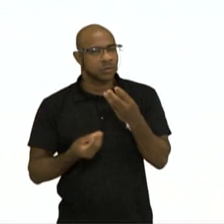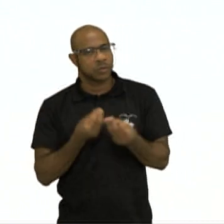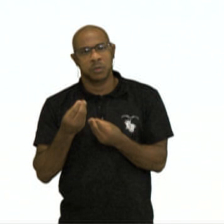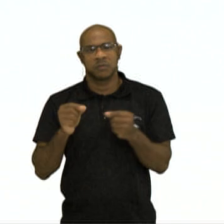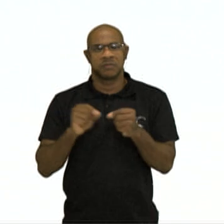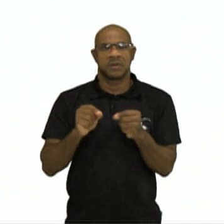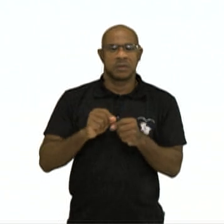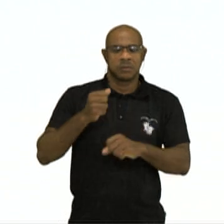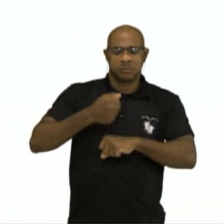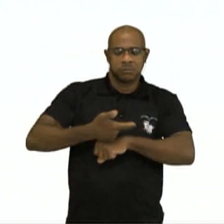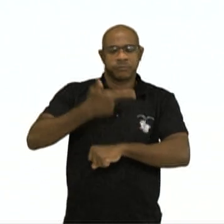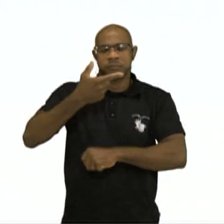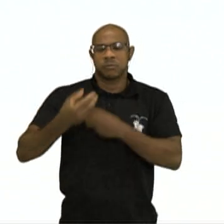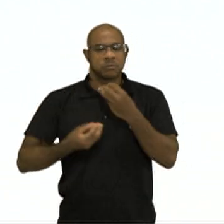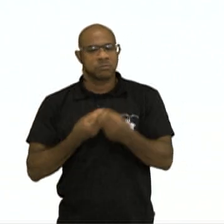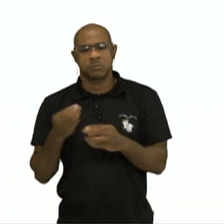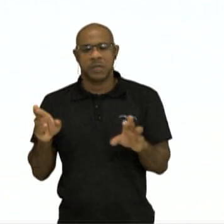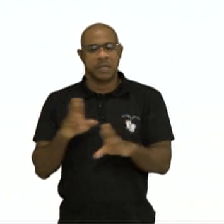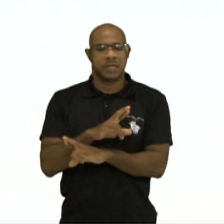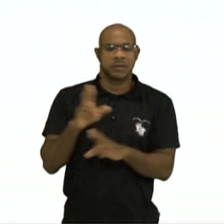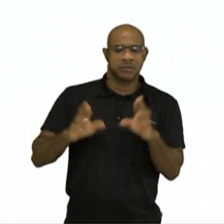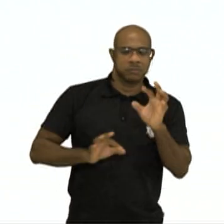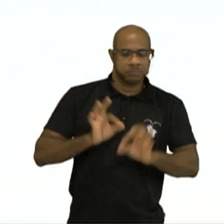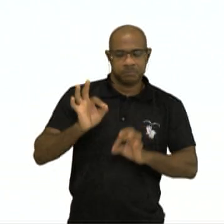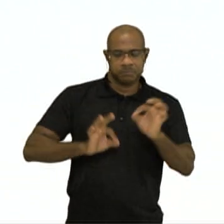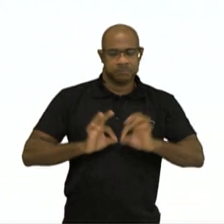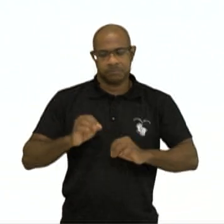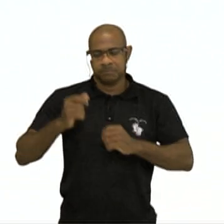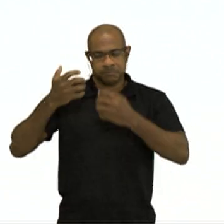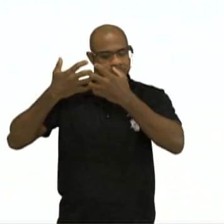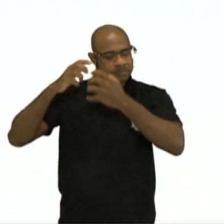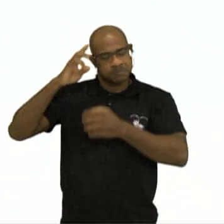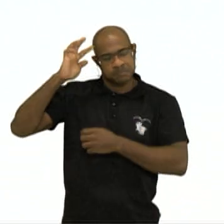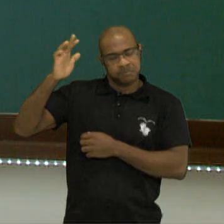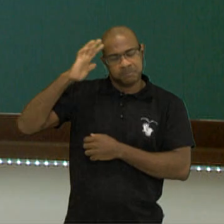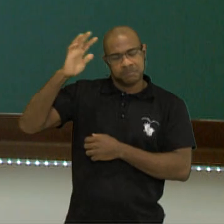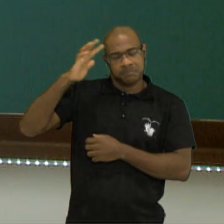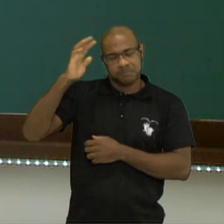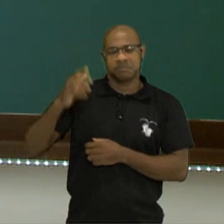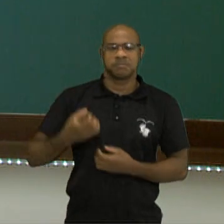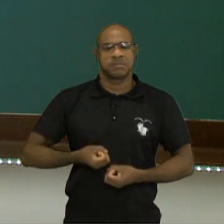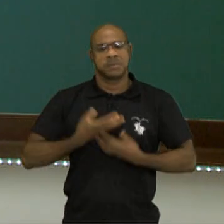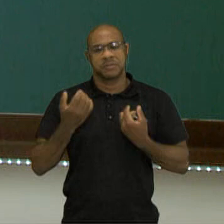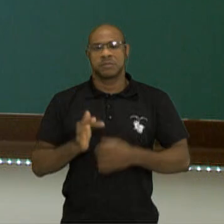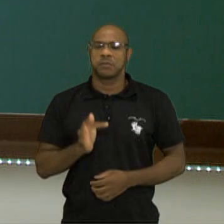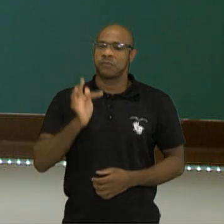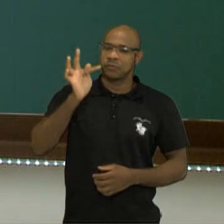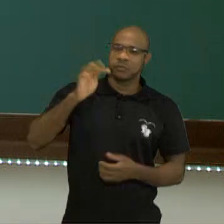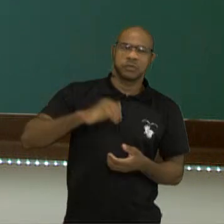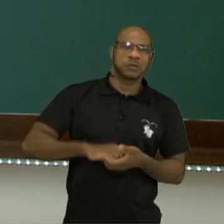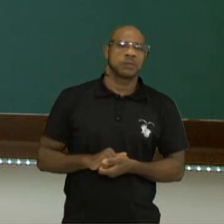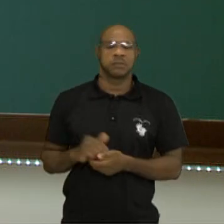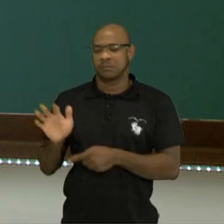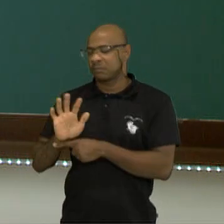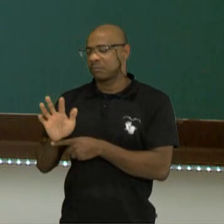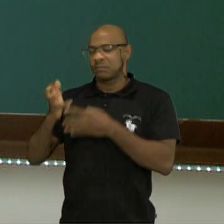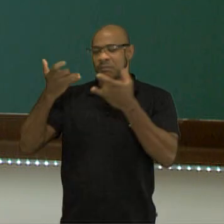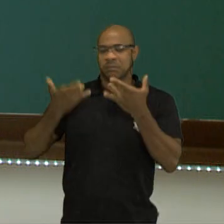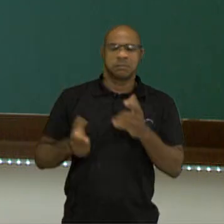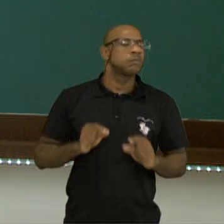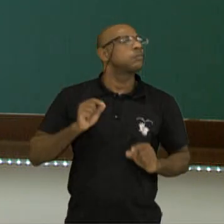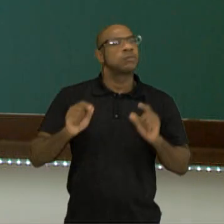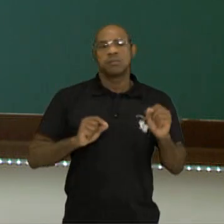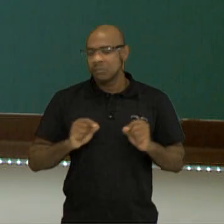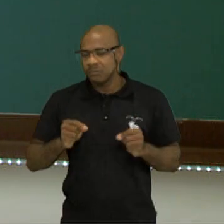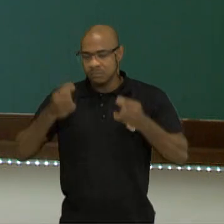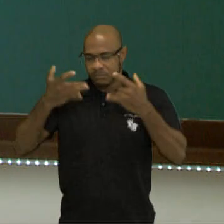repertório lexical relativo a planos, previsões e expectativas para o futuro. Nesse vídeo, nós falamos sobre o